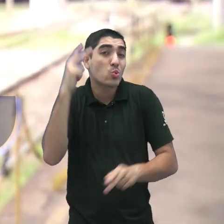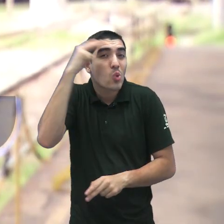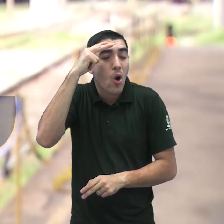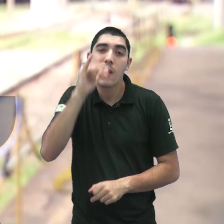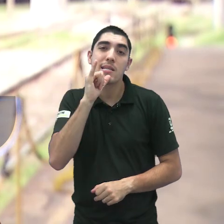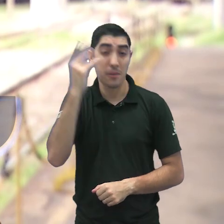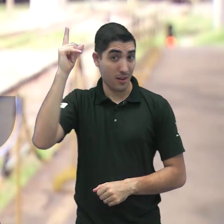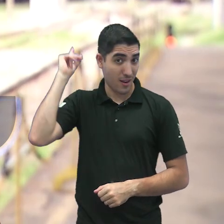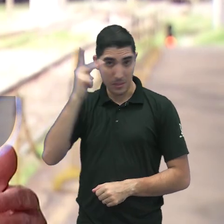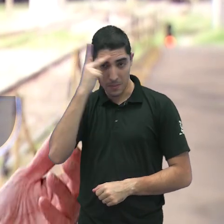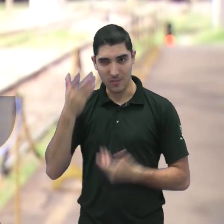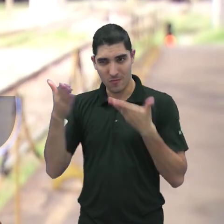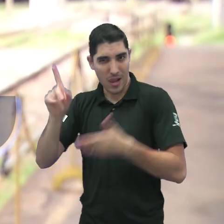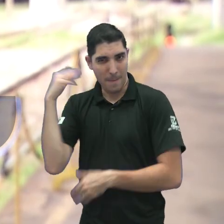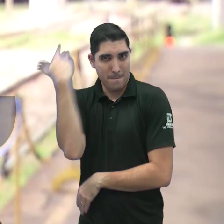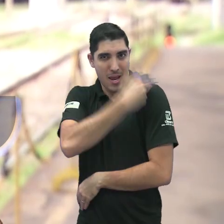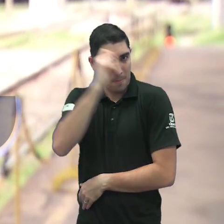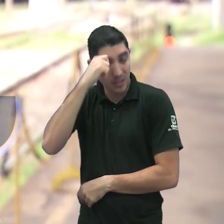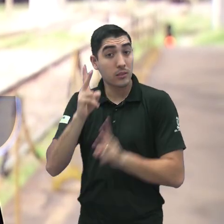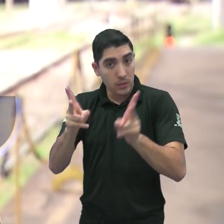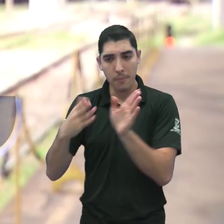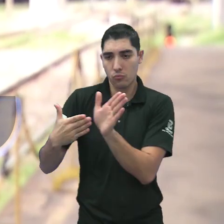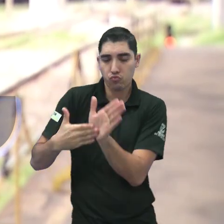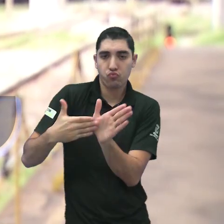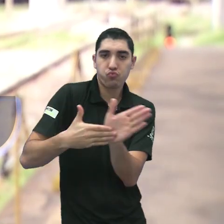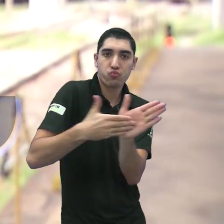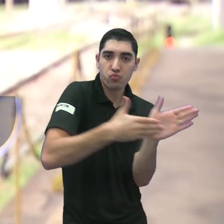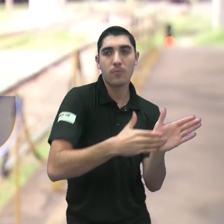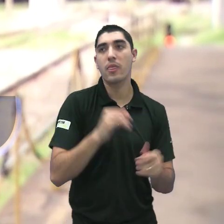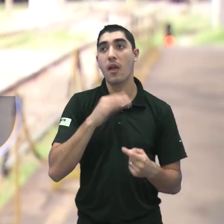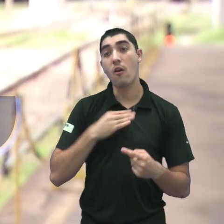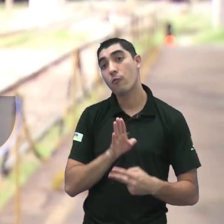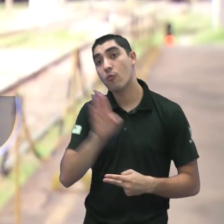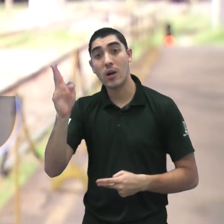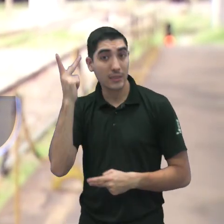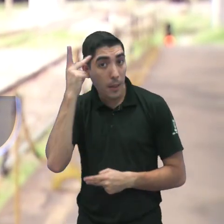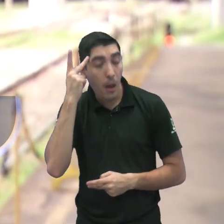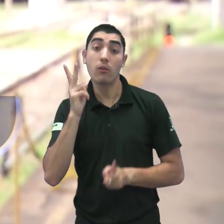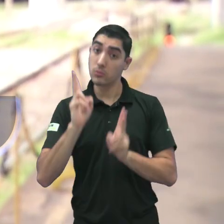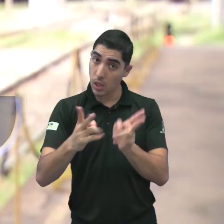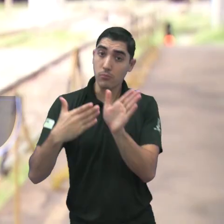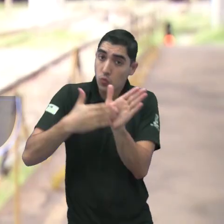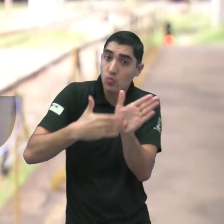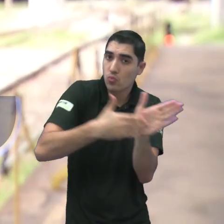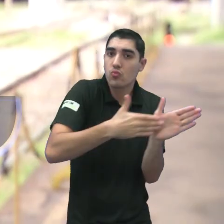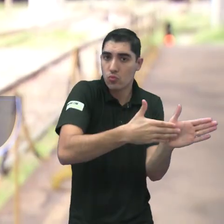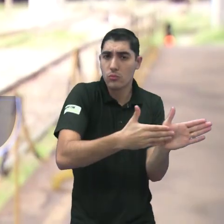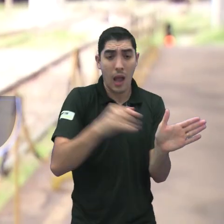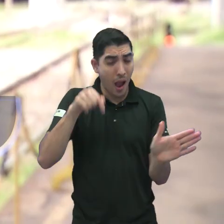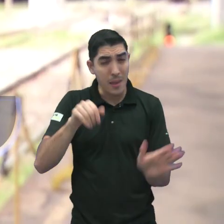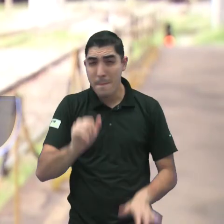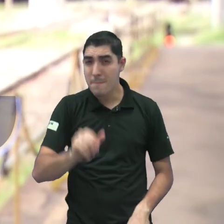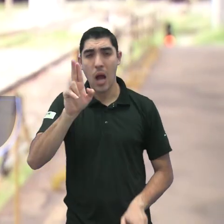ia para Aparecida para fazer romaria, pegava o trem, né? As pessoas iam para São Paulo, pegava o trem, né? Era muito